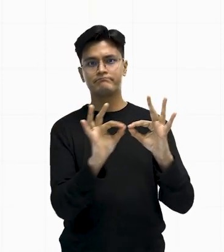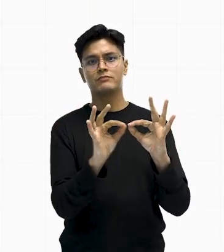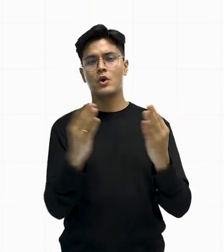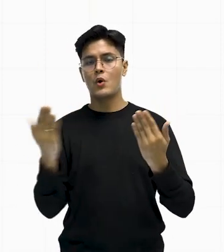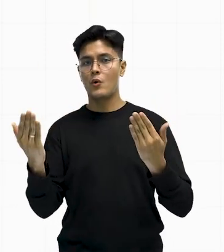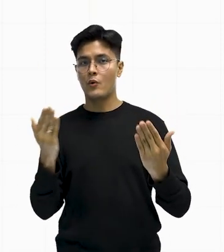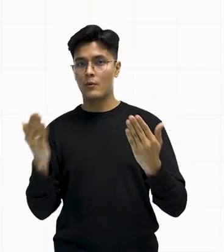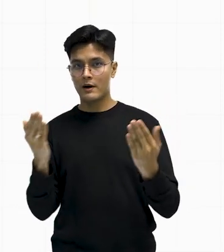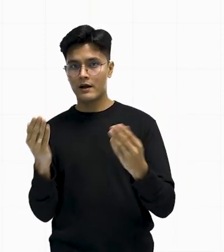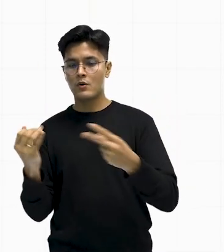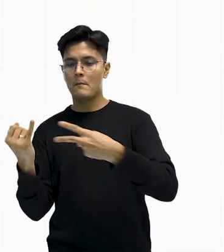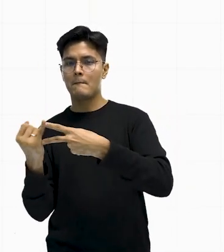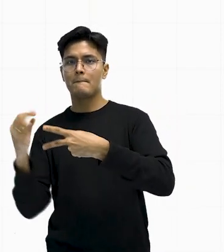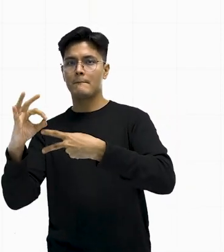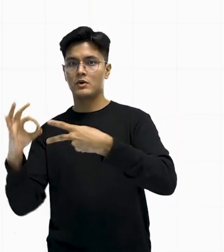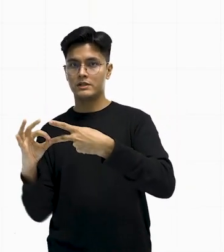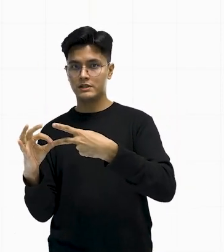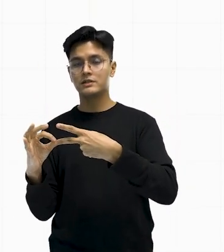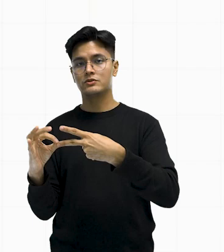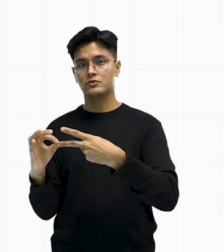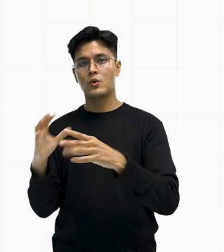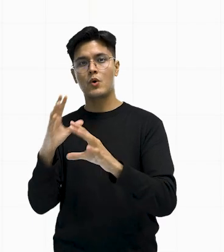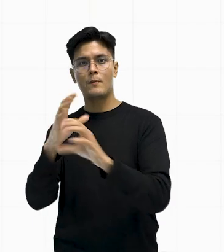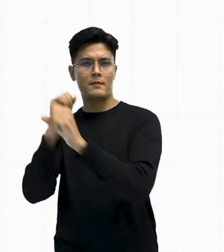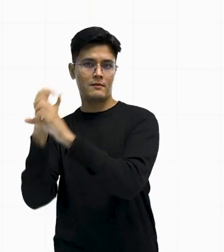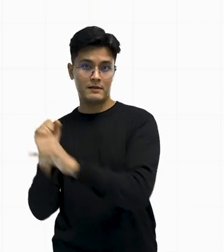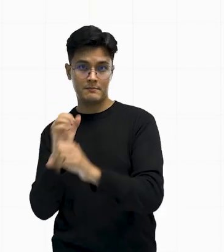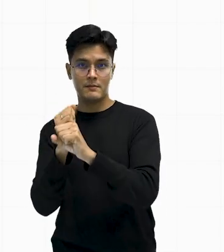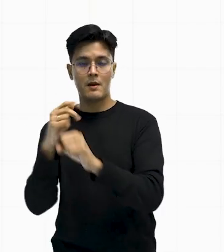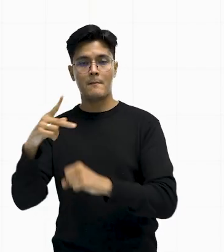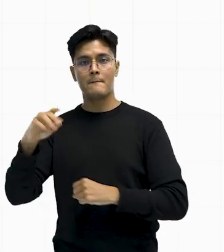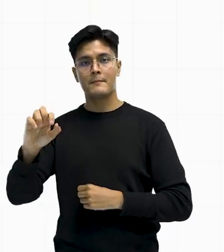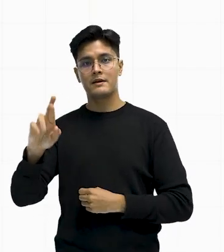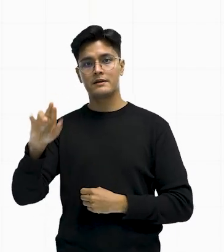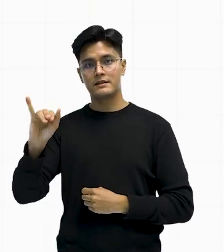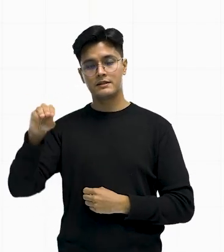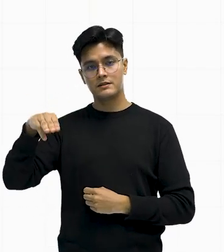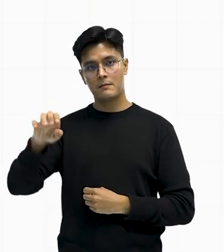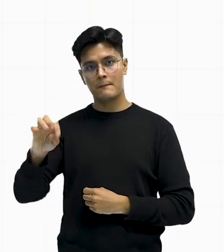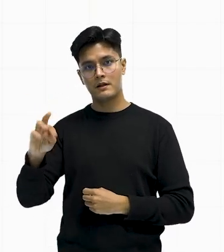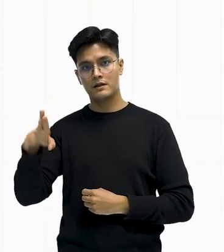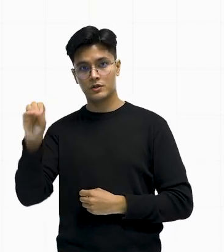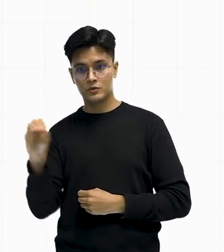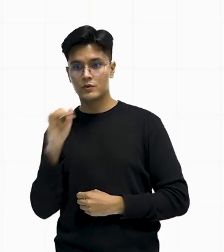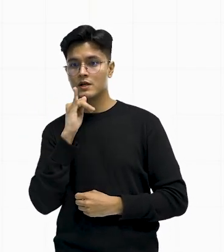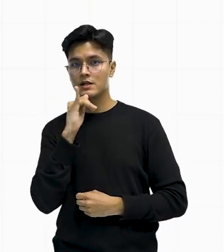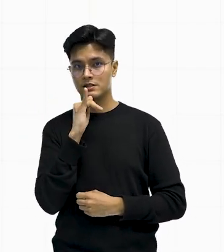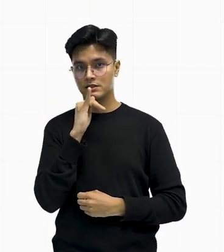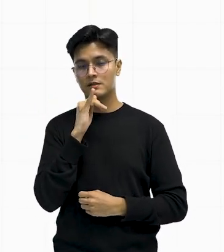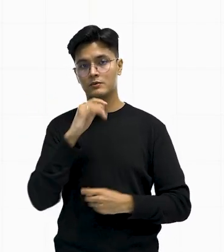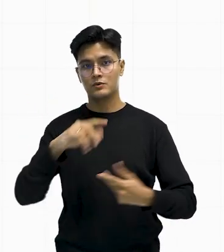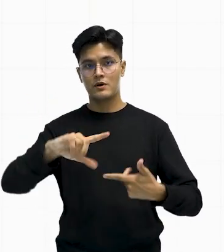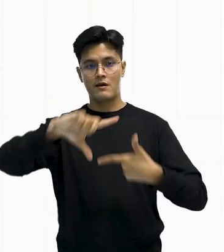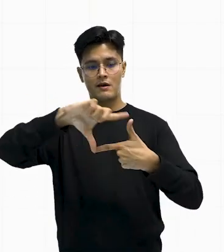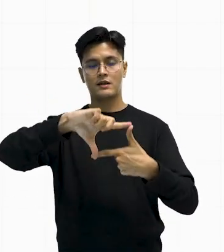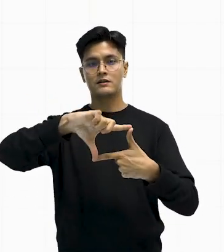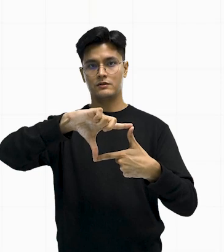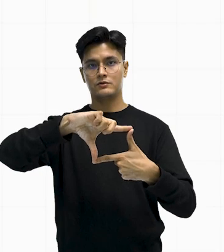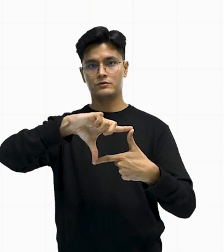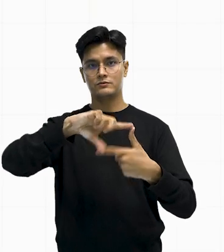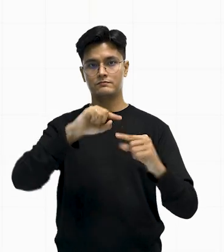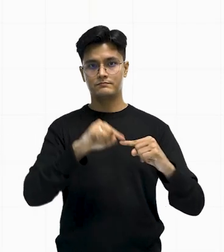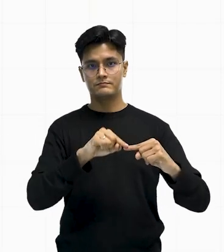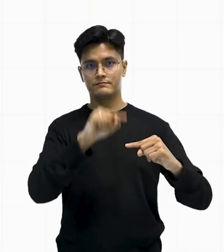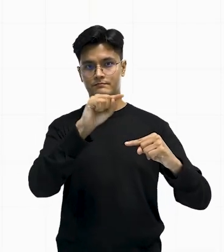exemplo, assim, ó, se eu tiver aqui um retângulo, vale lembrar que o perímetro é quando você sai de um ponto